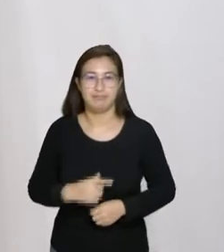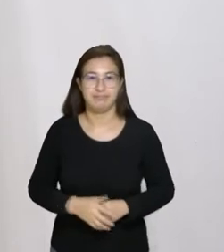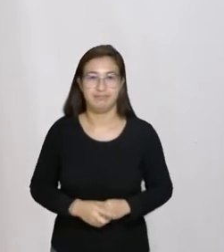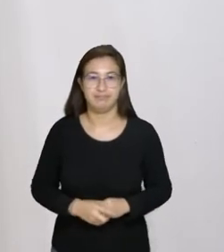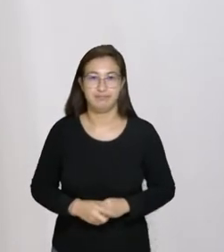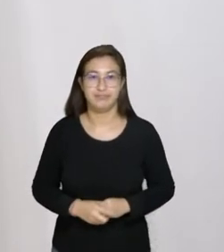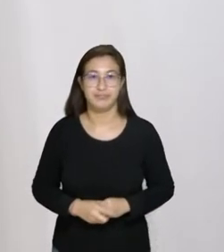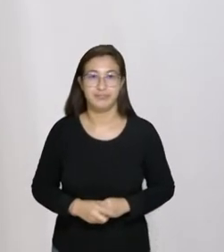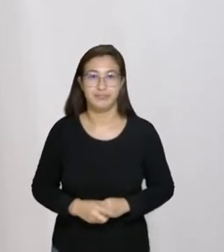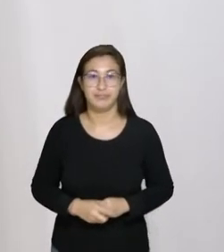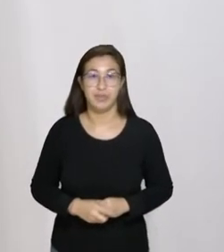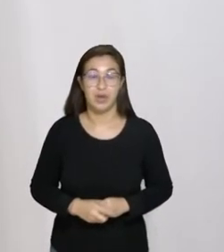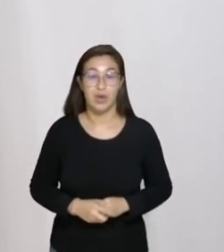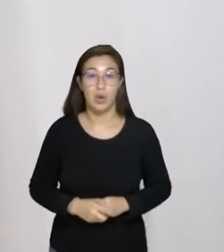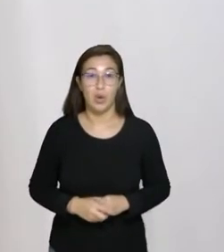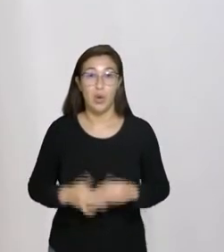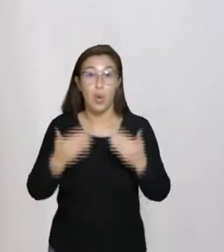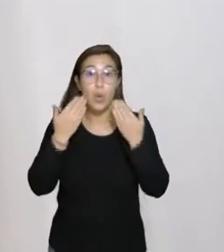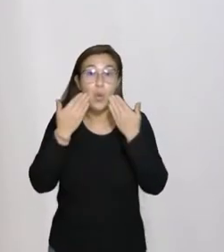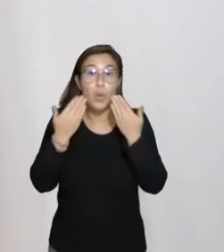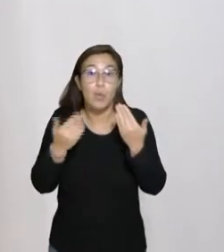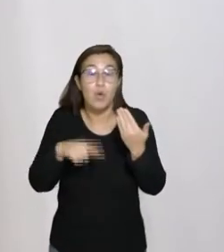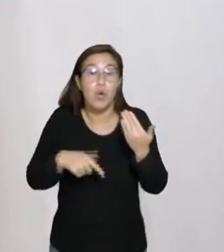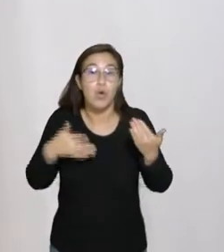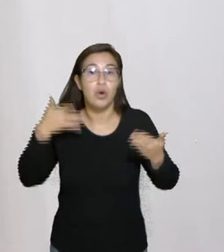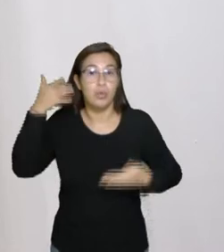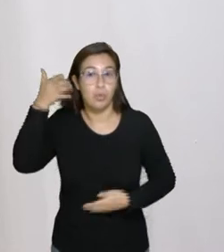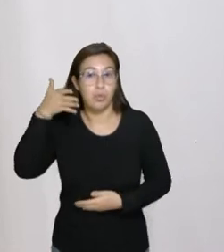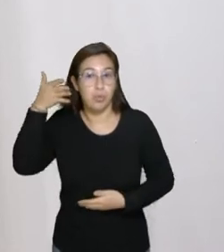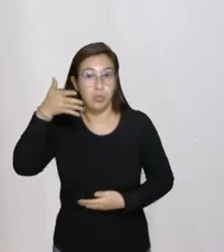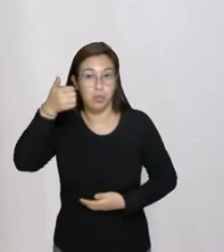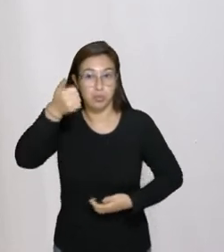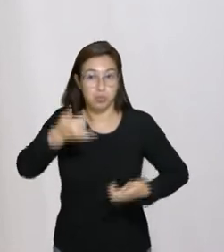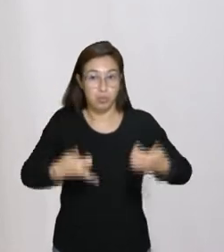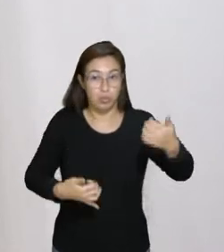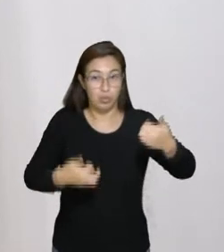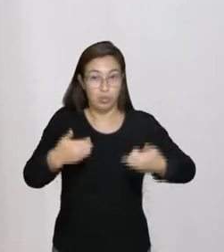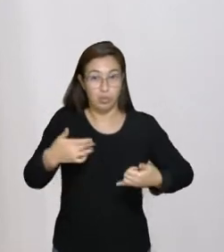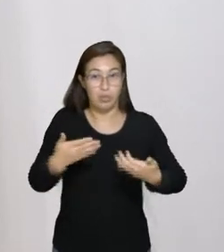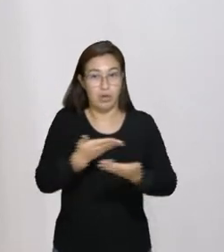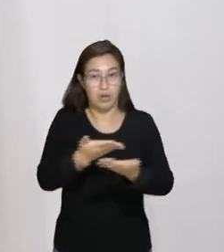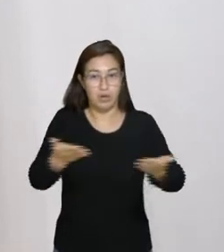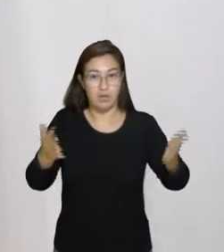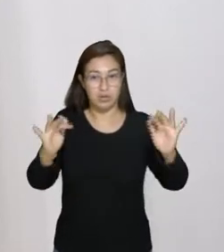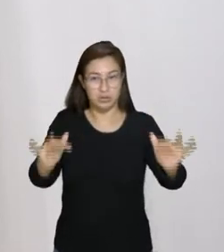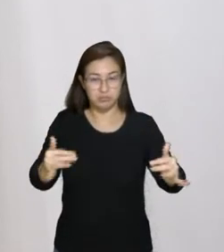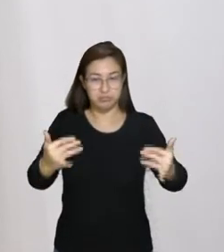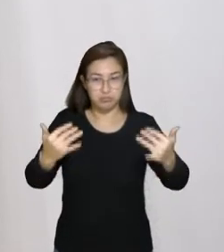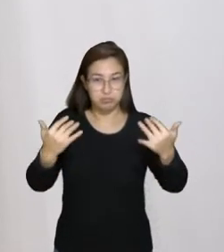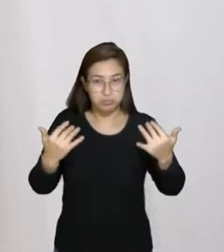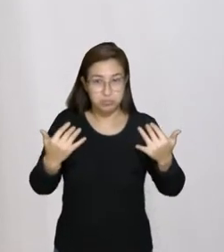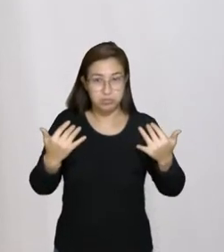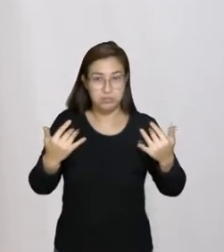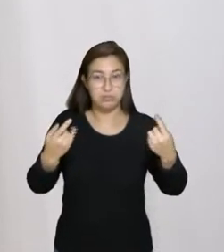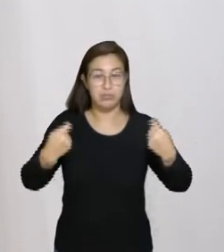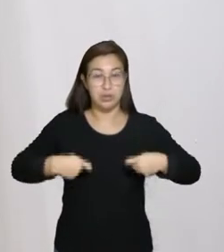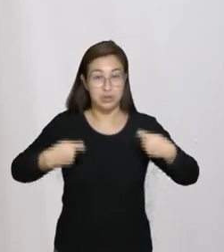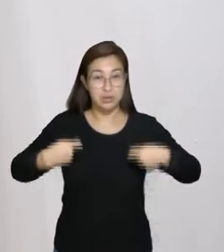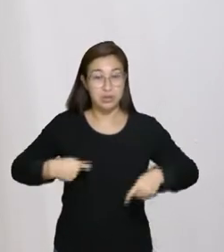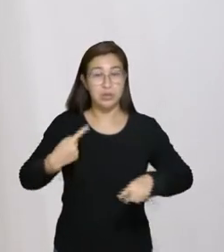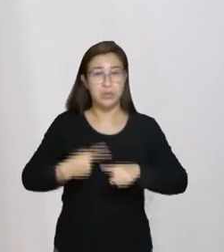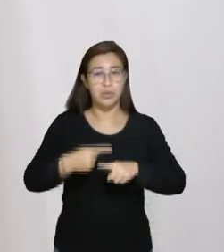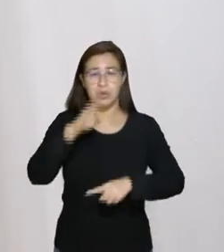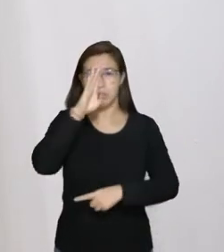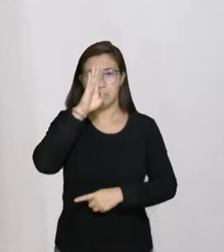E eu trago aqui esta fala e chamo a atenção dos catarinenses, chamo a atenção